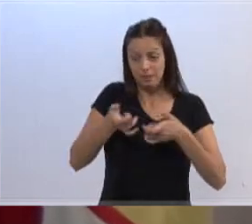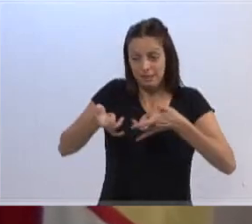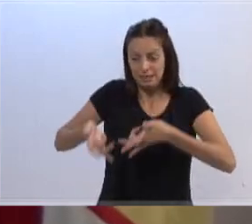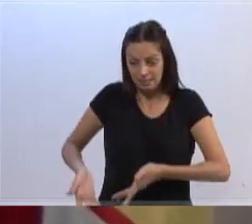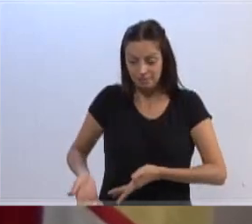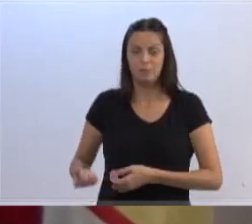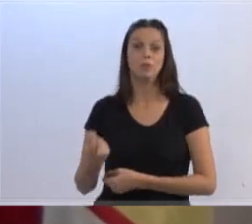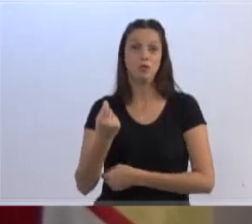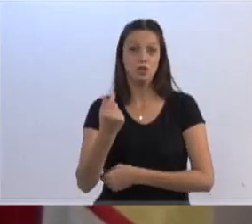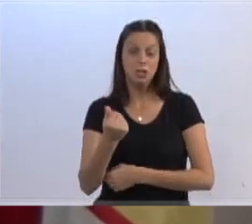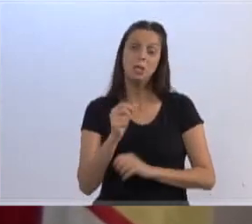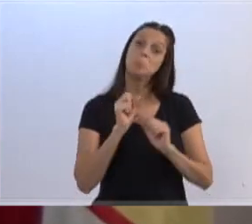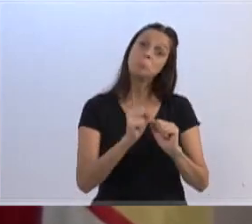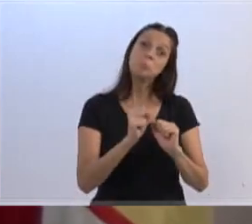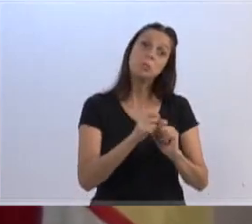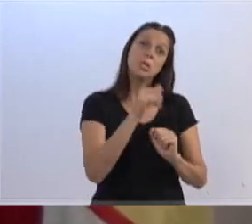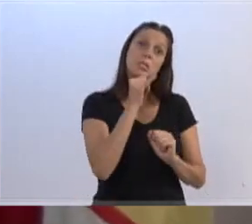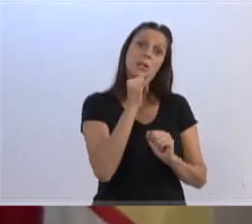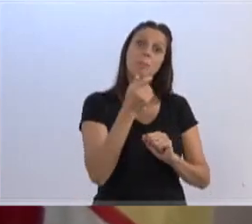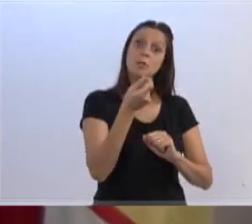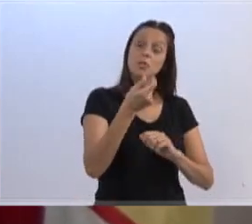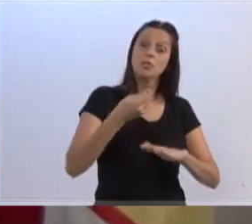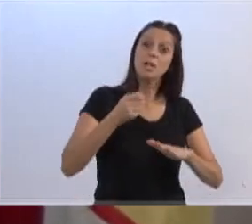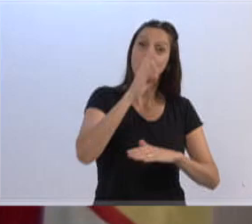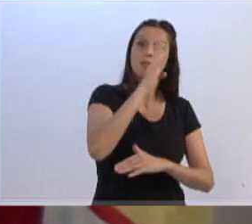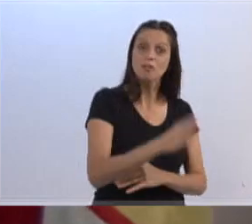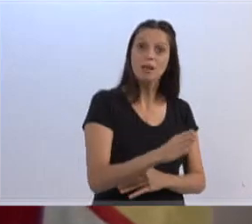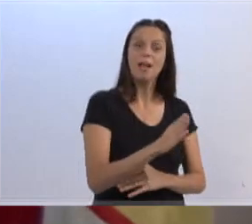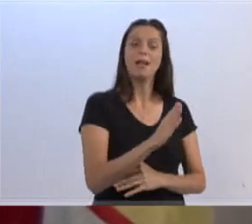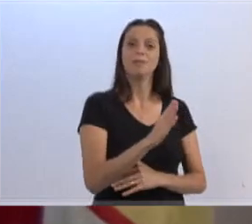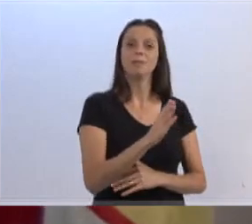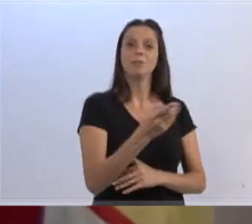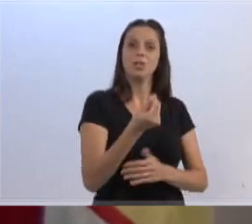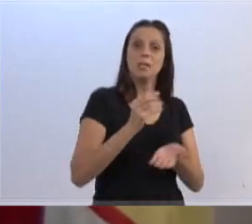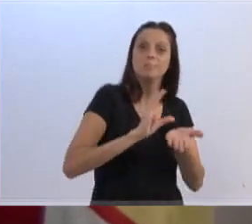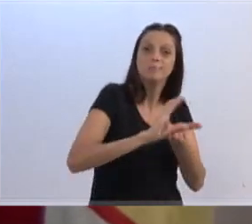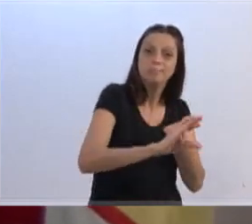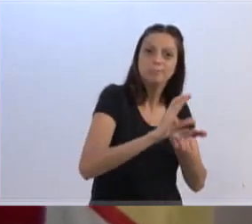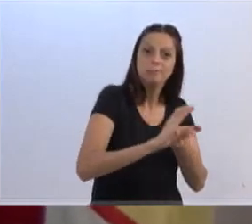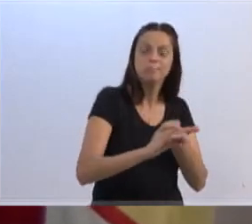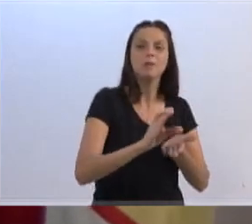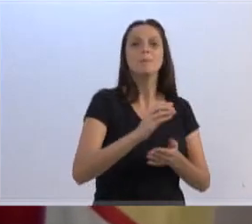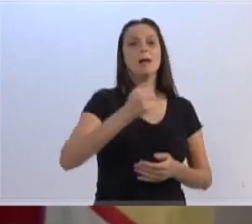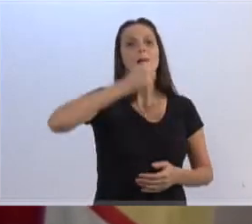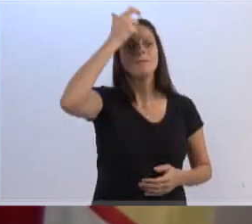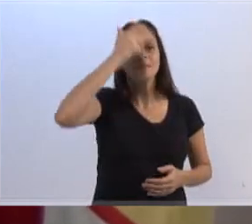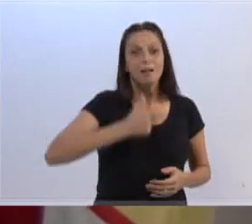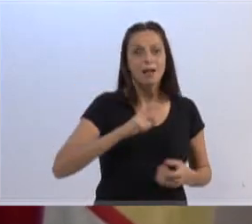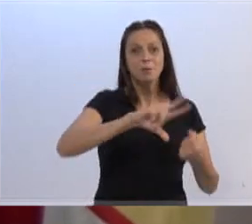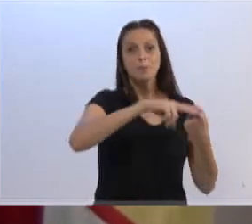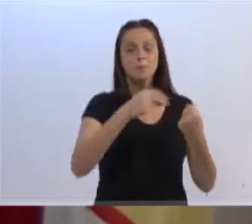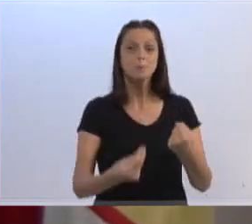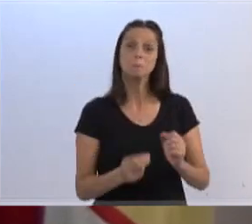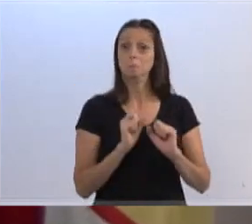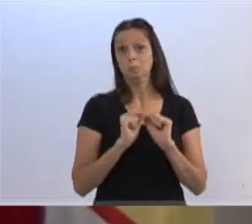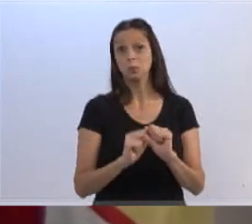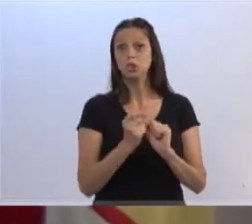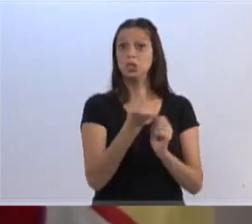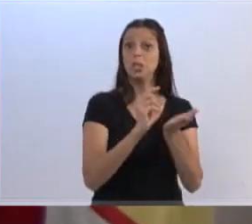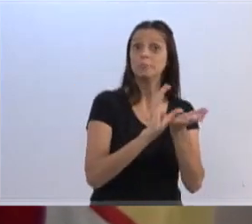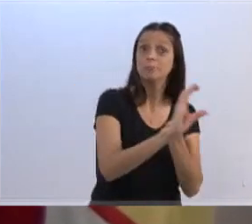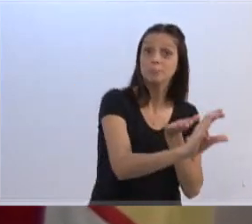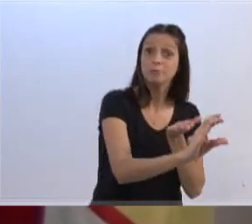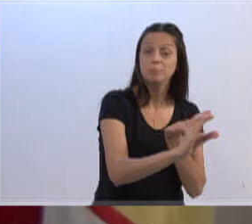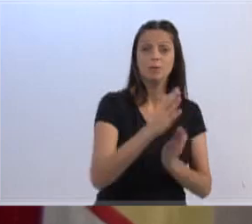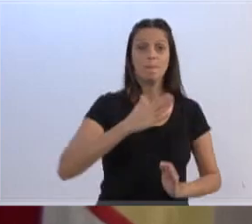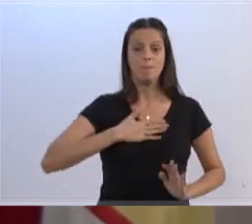incentivo específico, por exemplo, aos atletas olímpicos e paraolímpicos que, na verdade, são abandonados aqui na nossa cidade de Blumenau. Então, eu